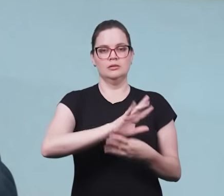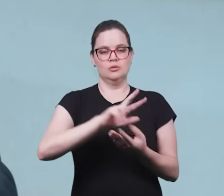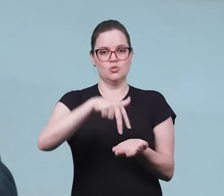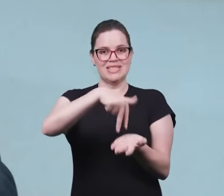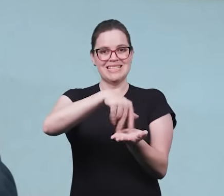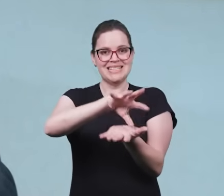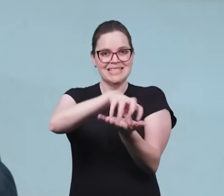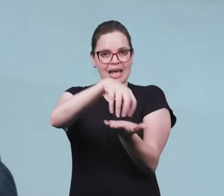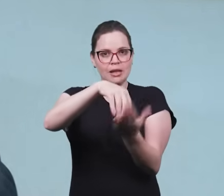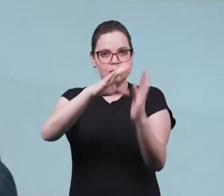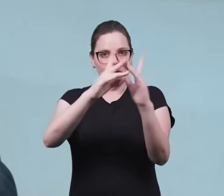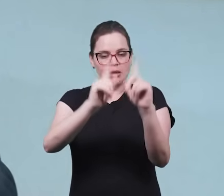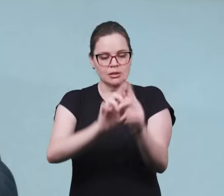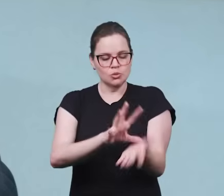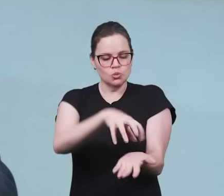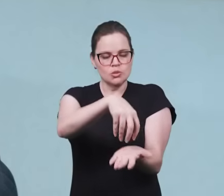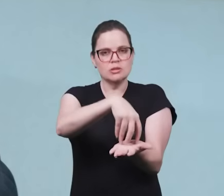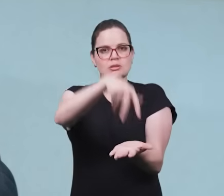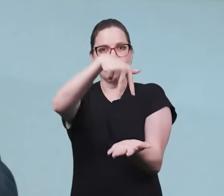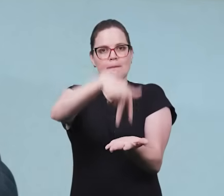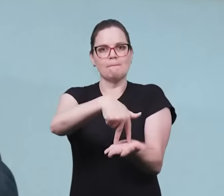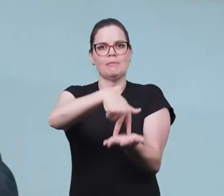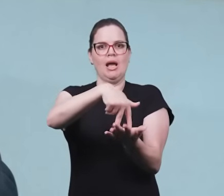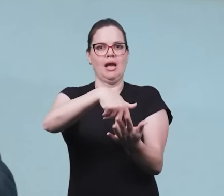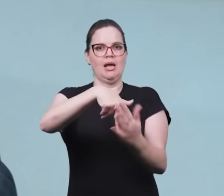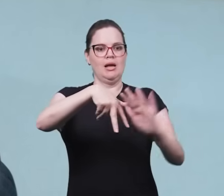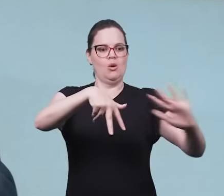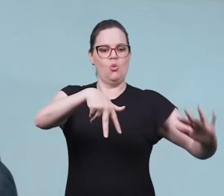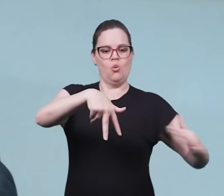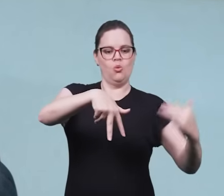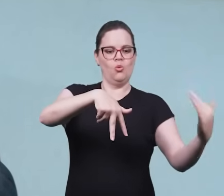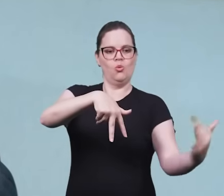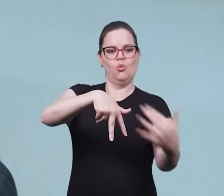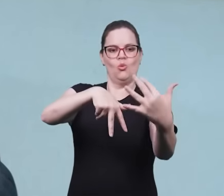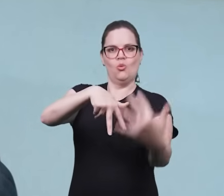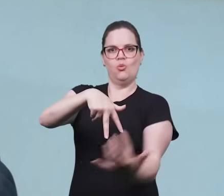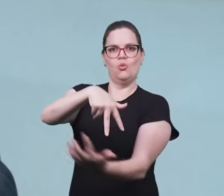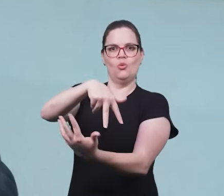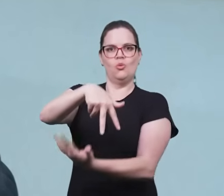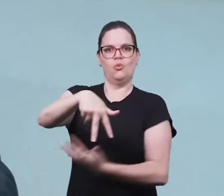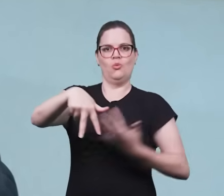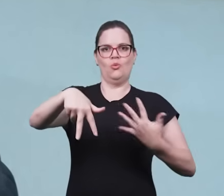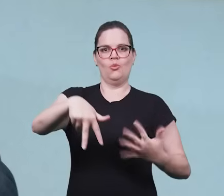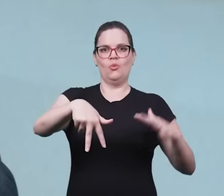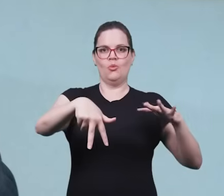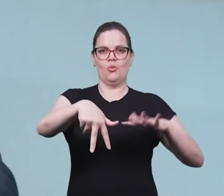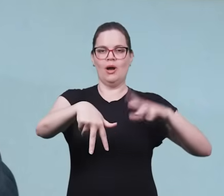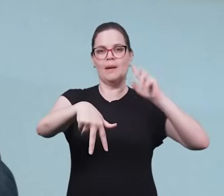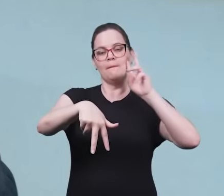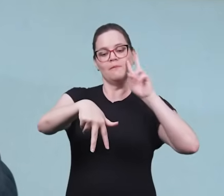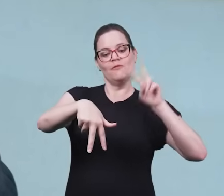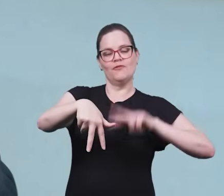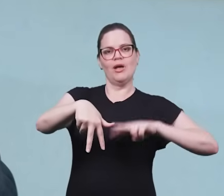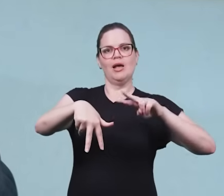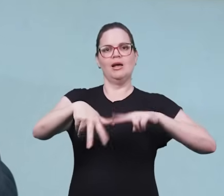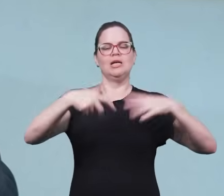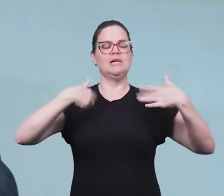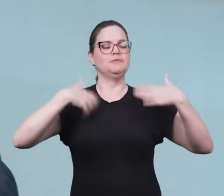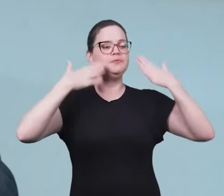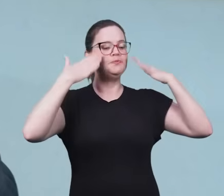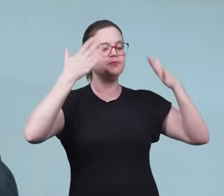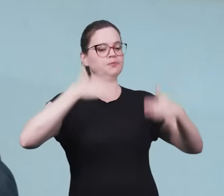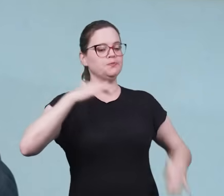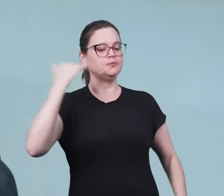esta oração normalmente para serem vistos e admirados pelas pessoas que os escutavam, querendo se mostrar